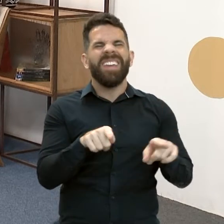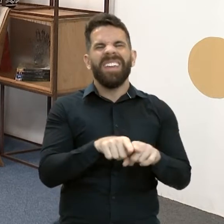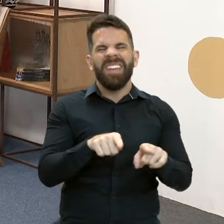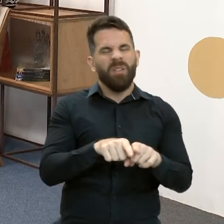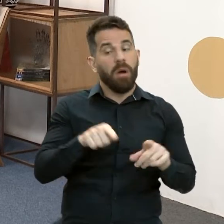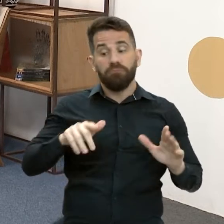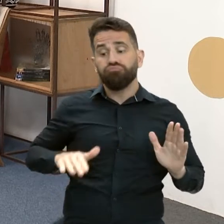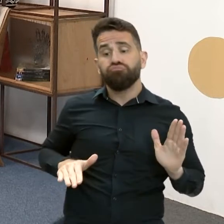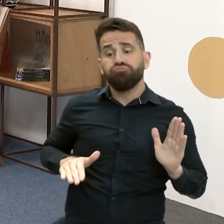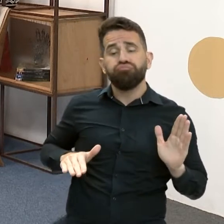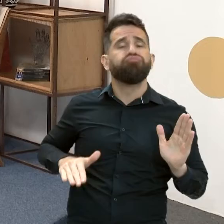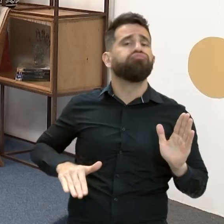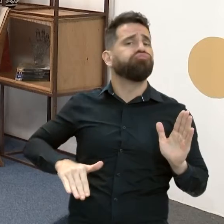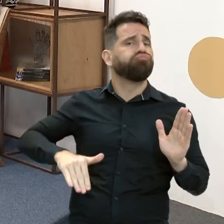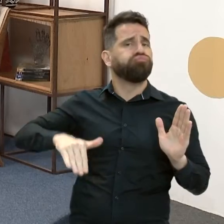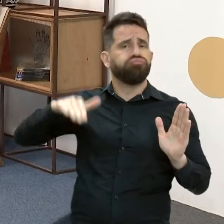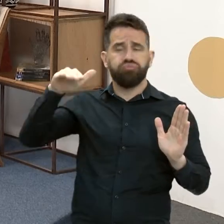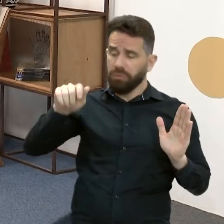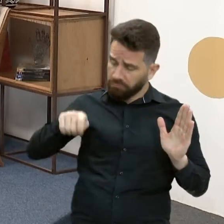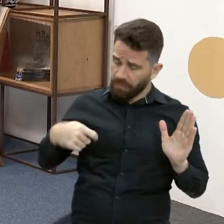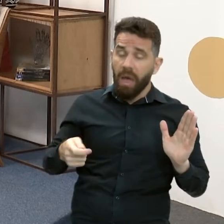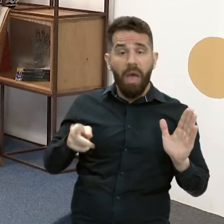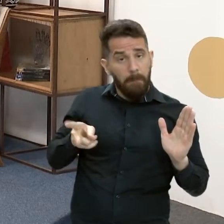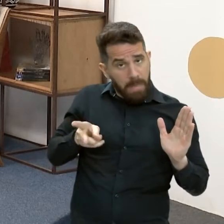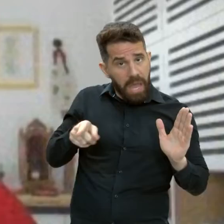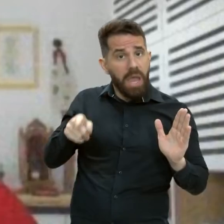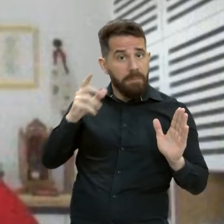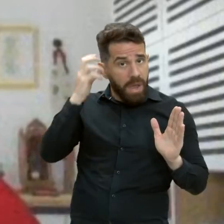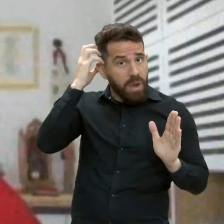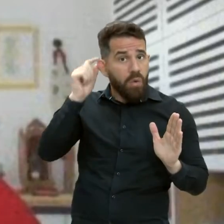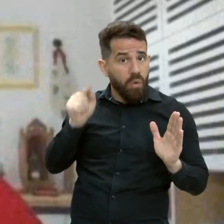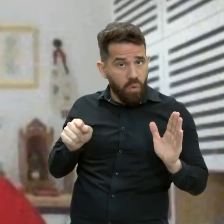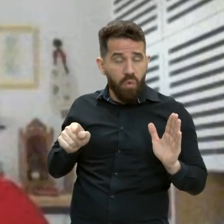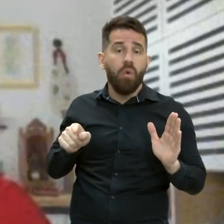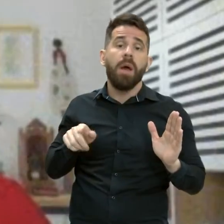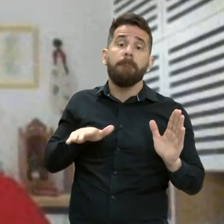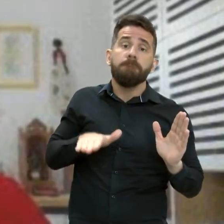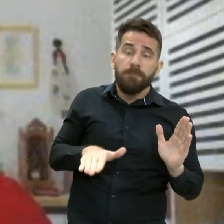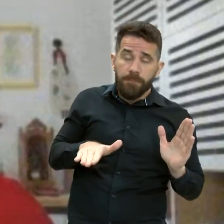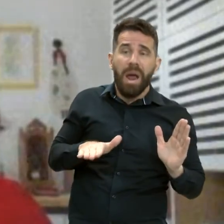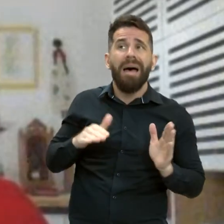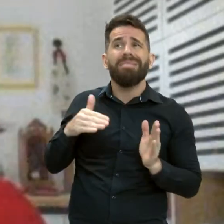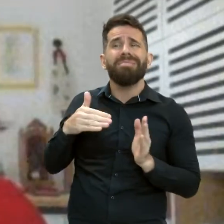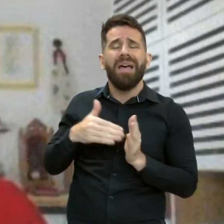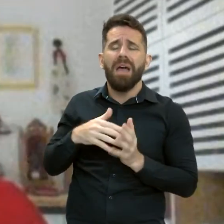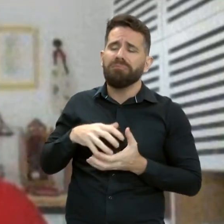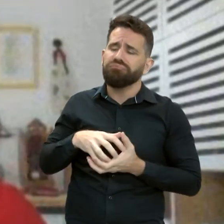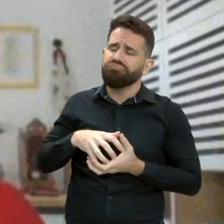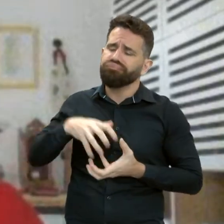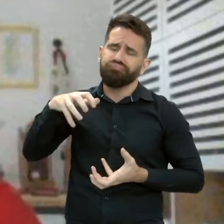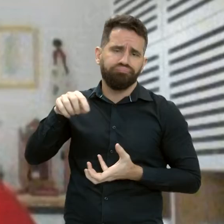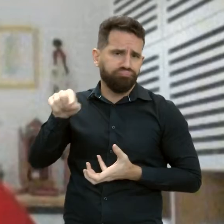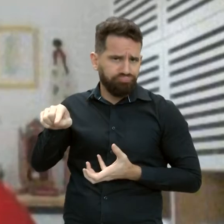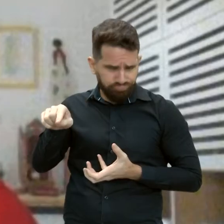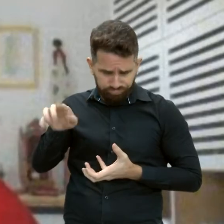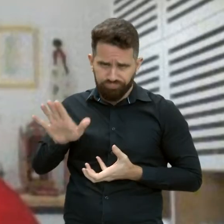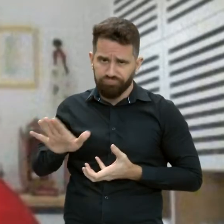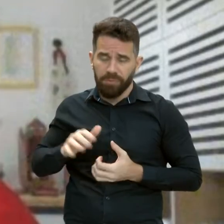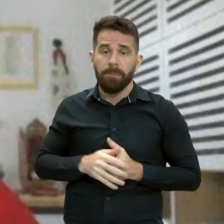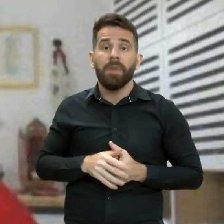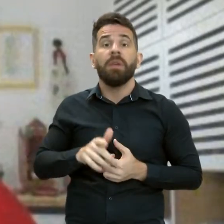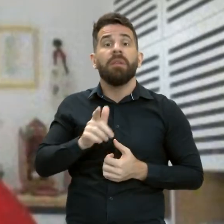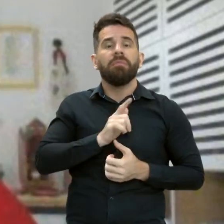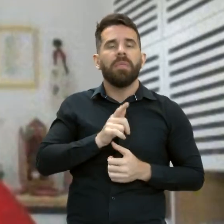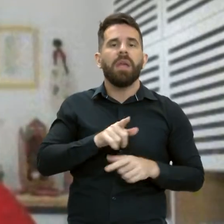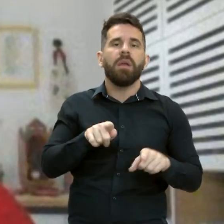né? Até quando ela é idosa, quando ela é bem mais velha. E ela perpassa por várias mulheres na